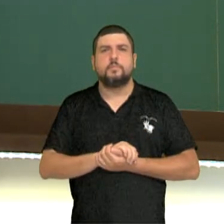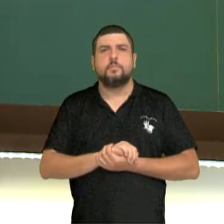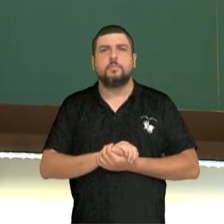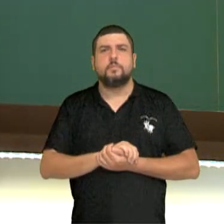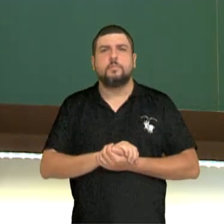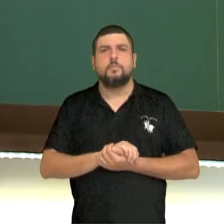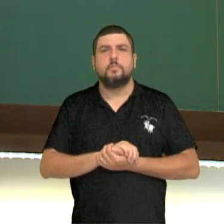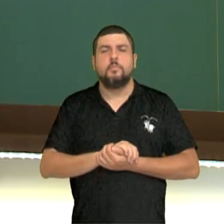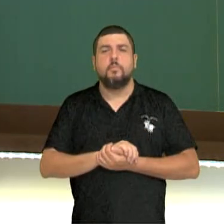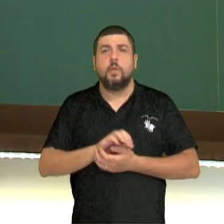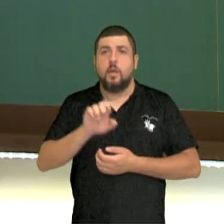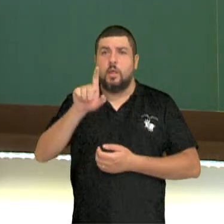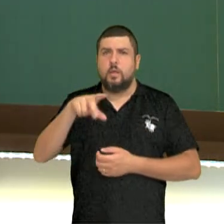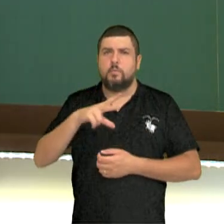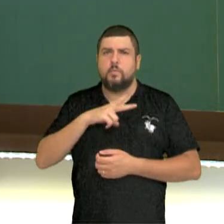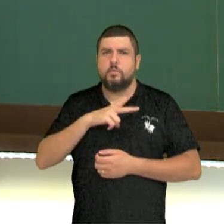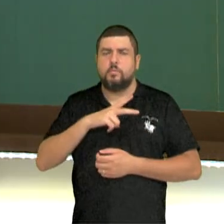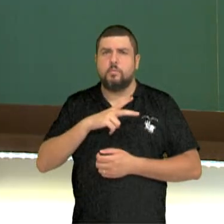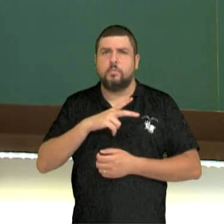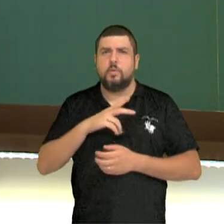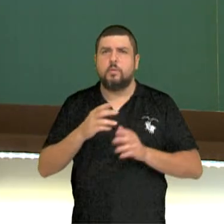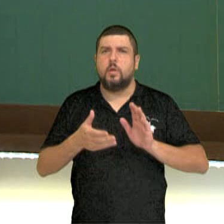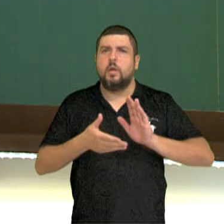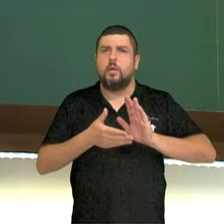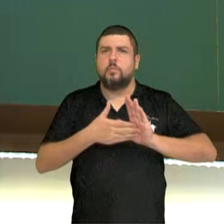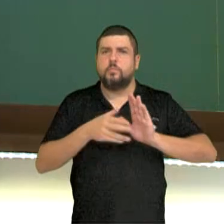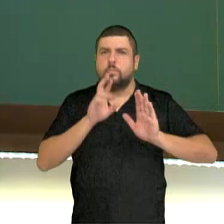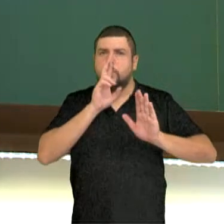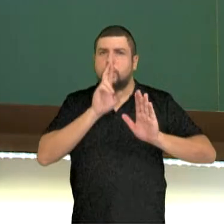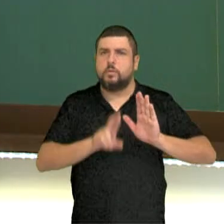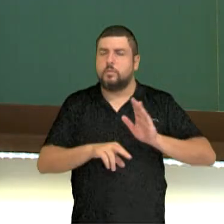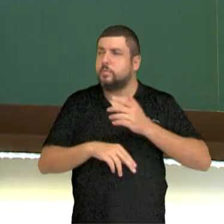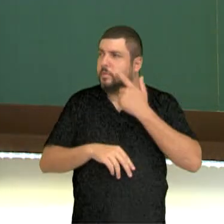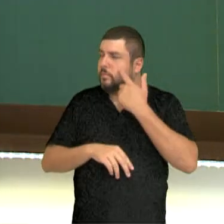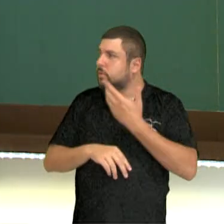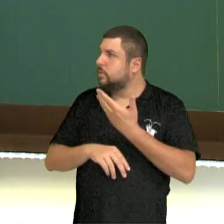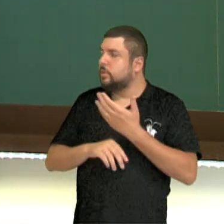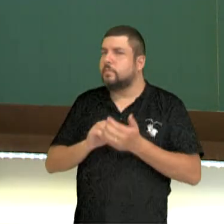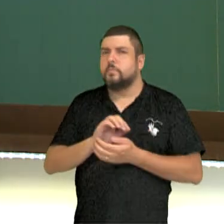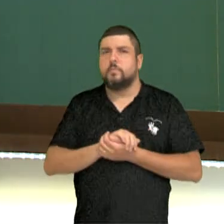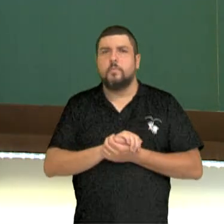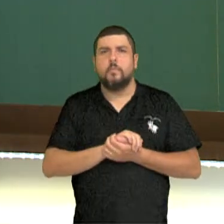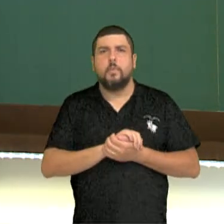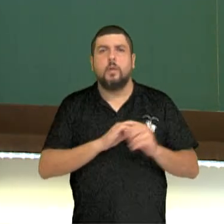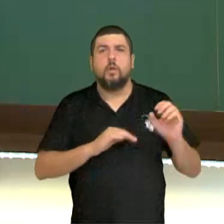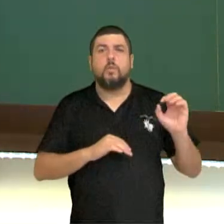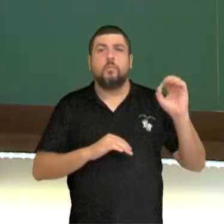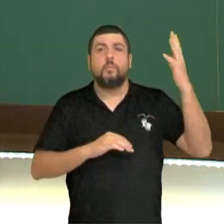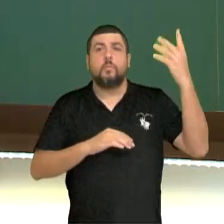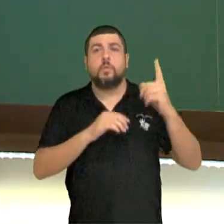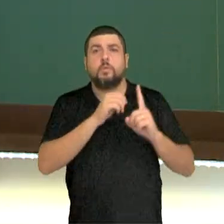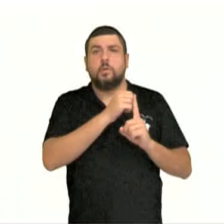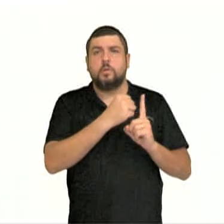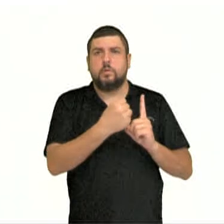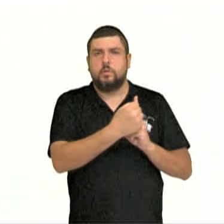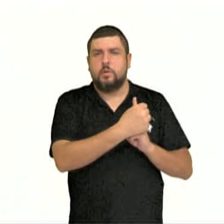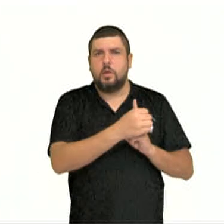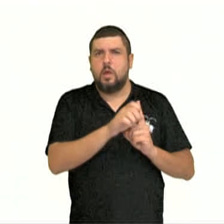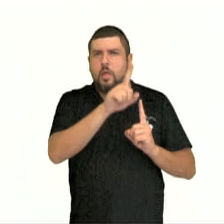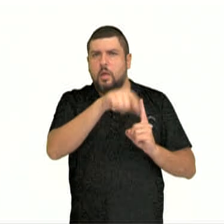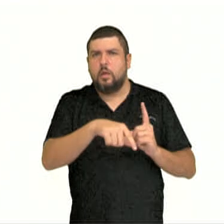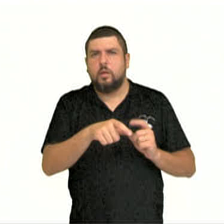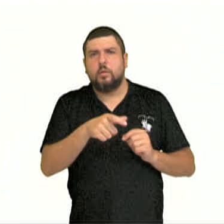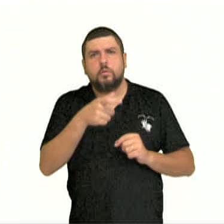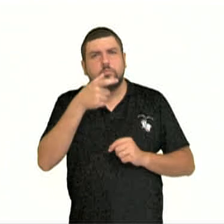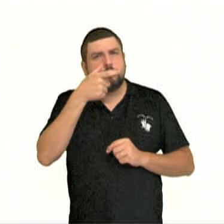que seja pessoal, você deve assinalar que o fenômeno social deve ser analisado como uma coisa. Essa palavra coisa é muito